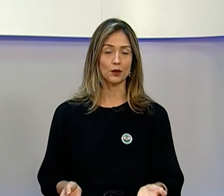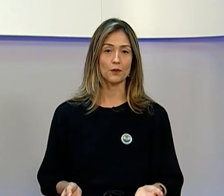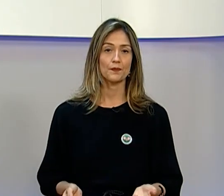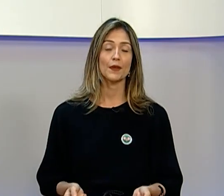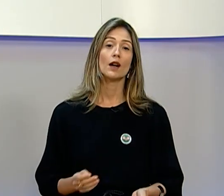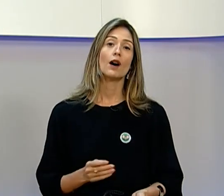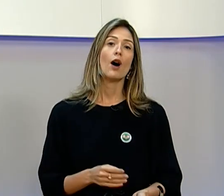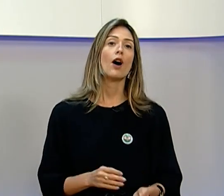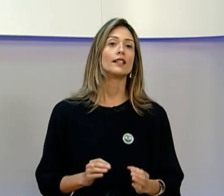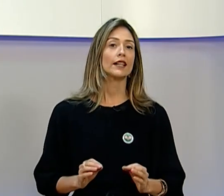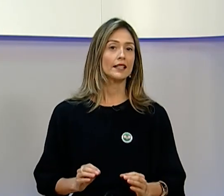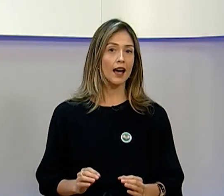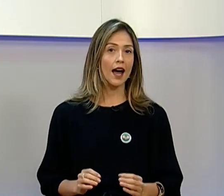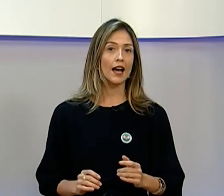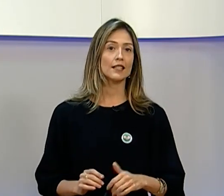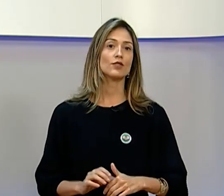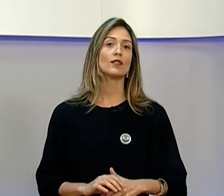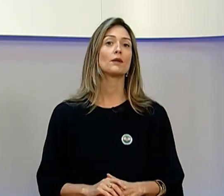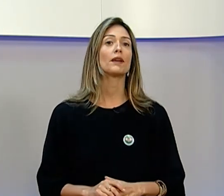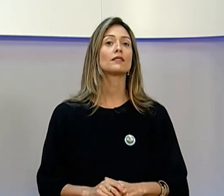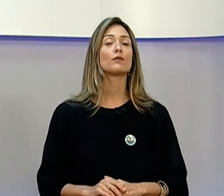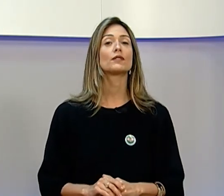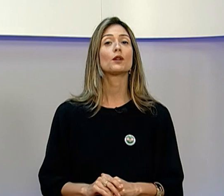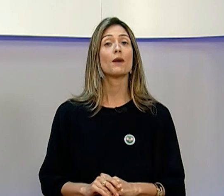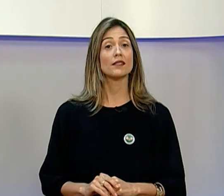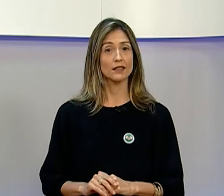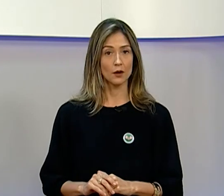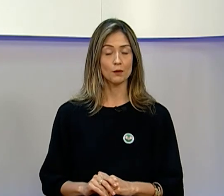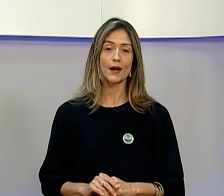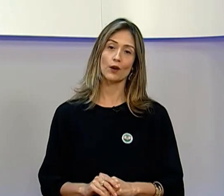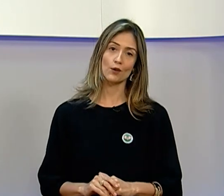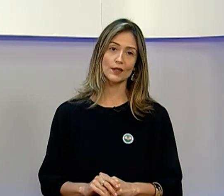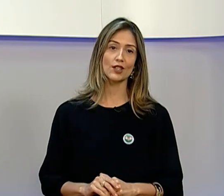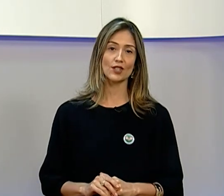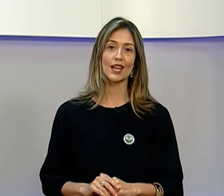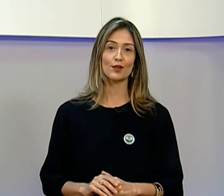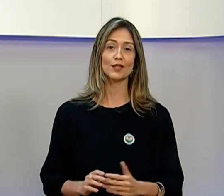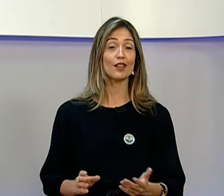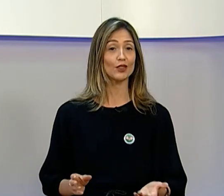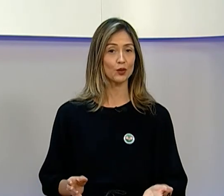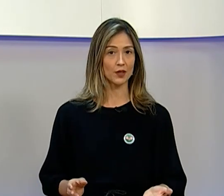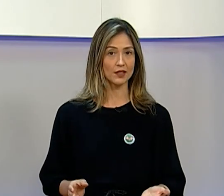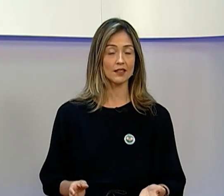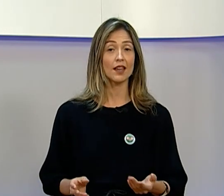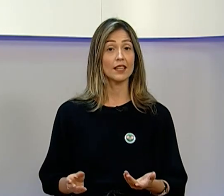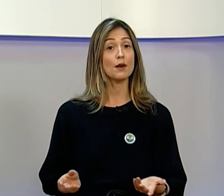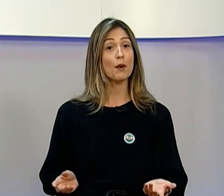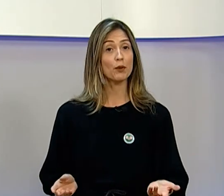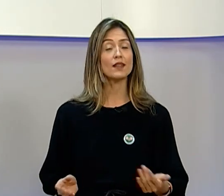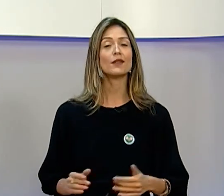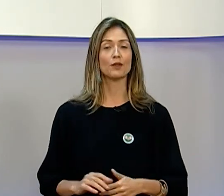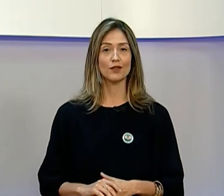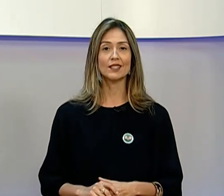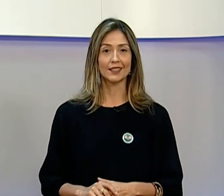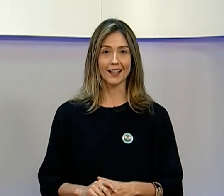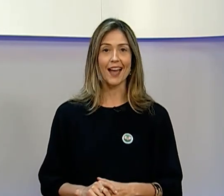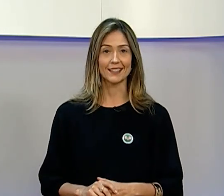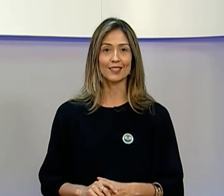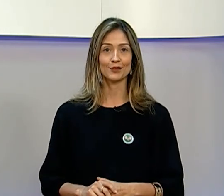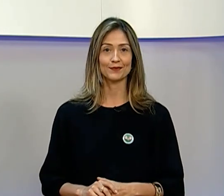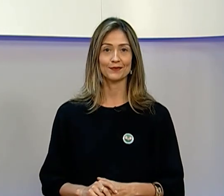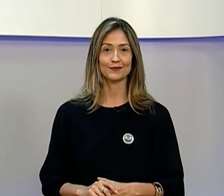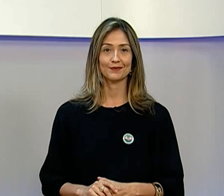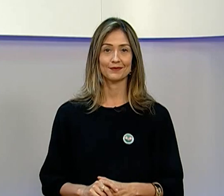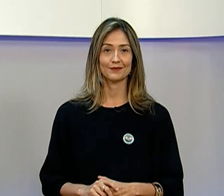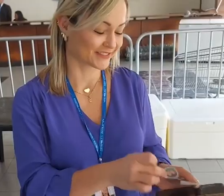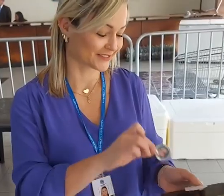de ser um doador olha aqui na Alis nós também estamos tendo uma ação para conscientizar os servidores e a população que visita